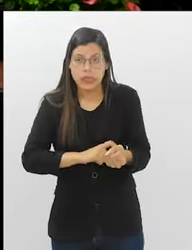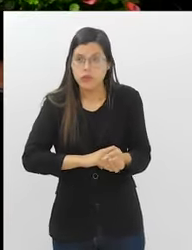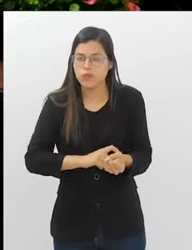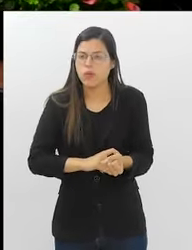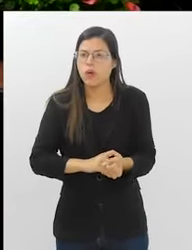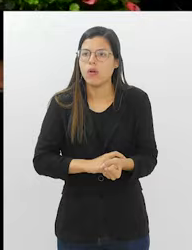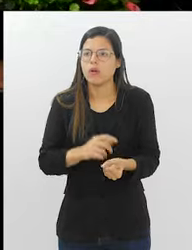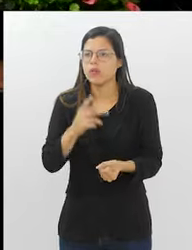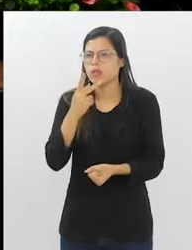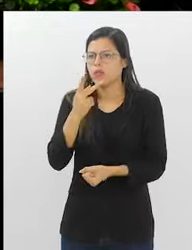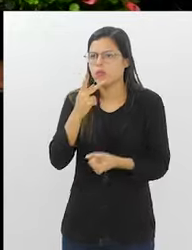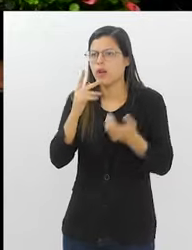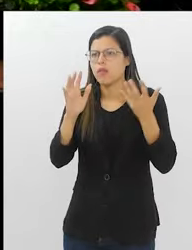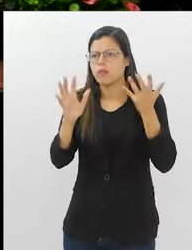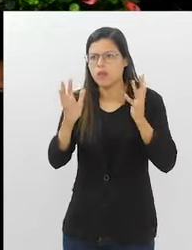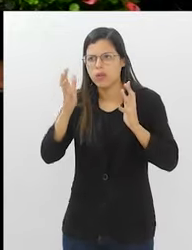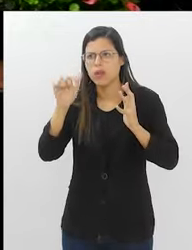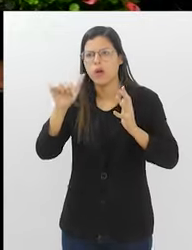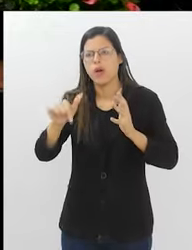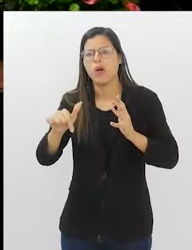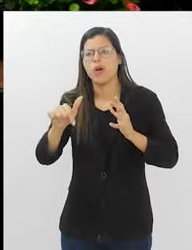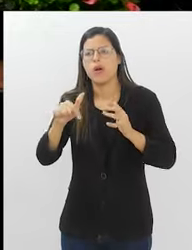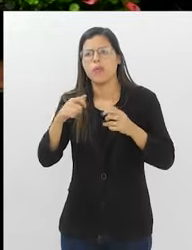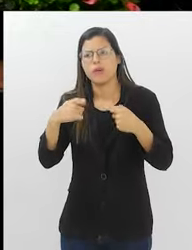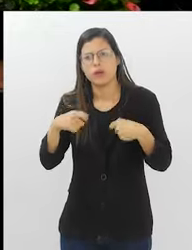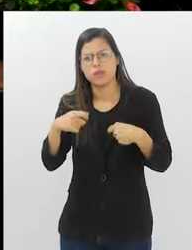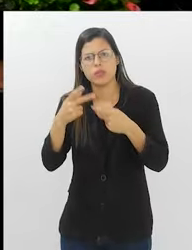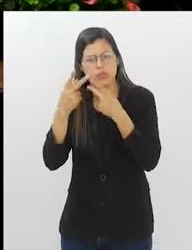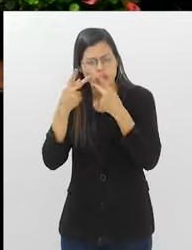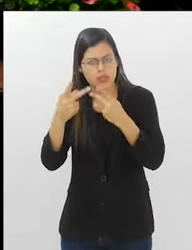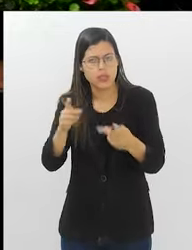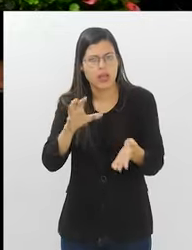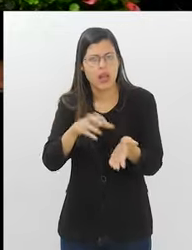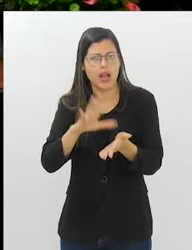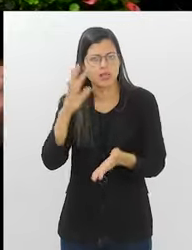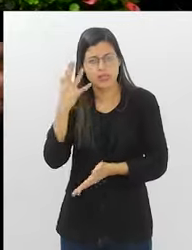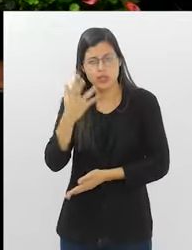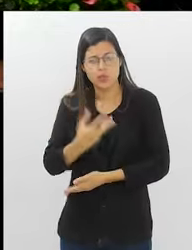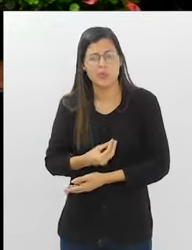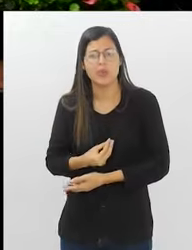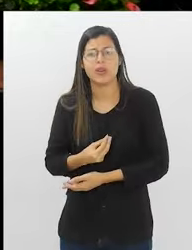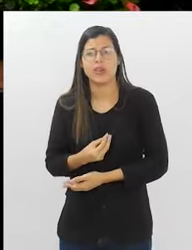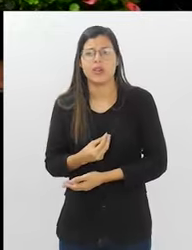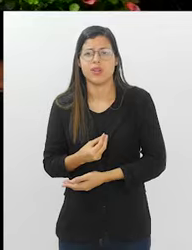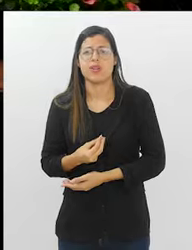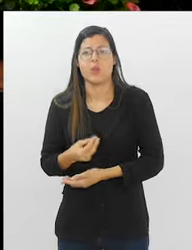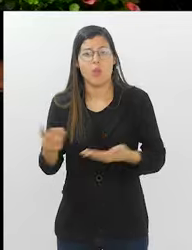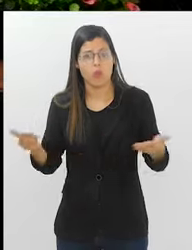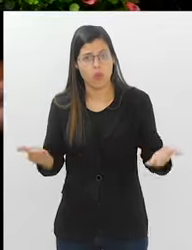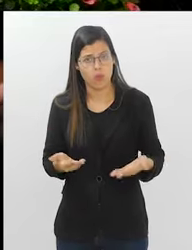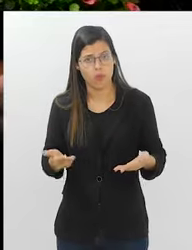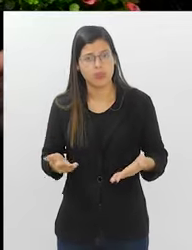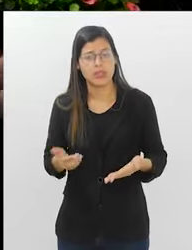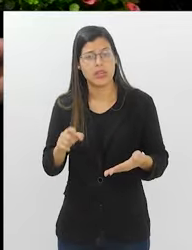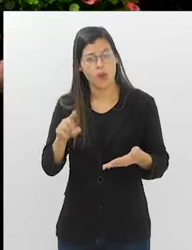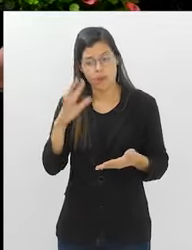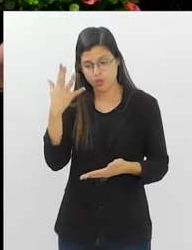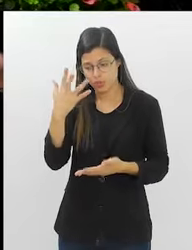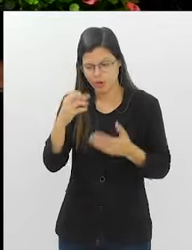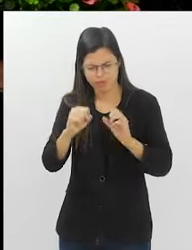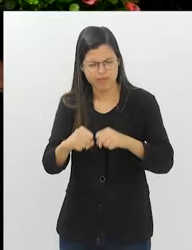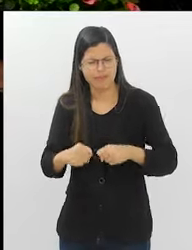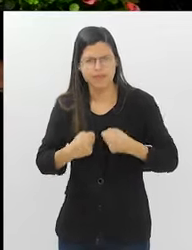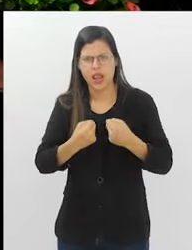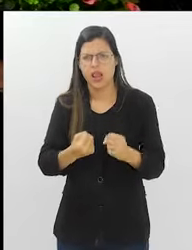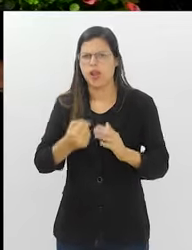que era um fenômeno, que a menina devia ser médium, que ela fosse buscar uma casa espírita. Ela hoje é uma espírita dedicadíssima,